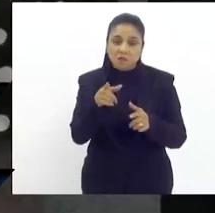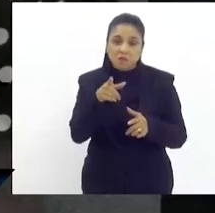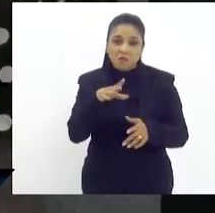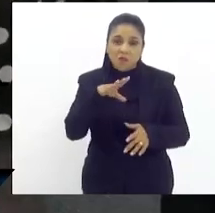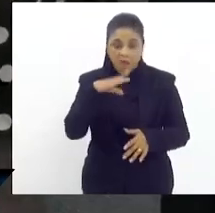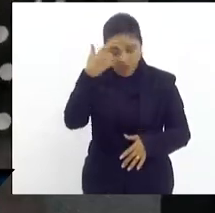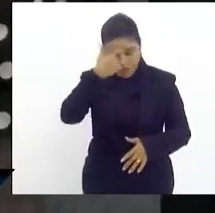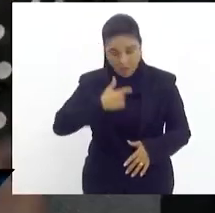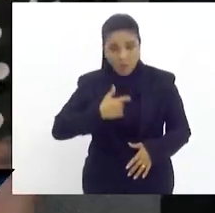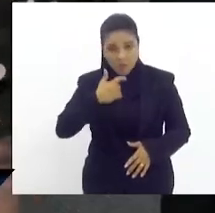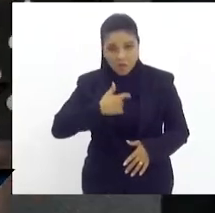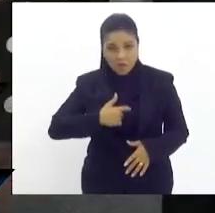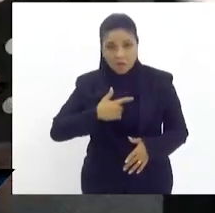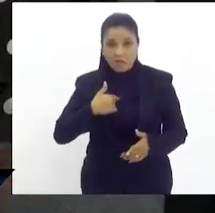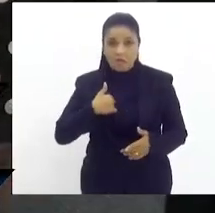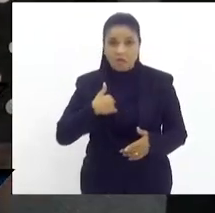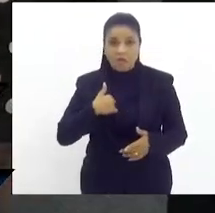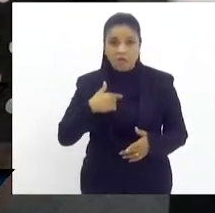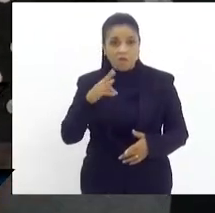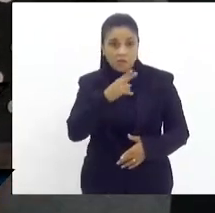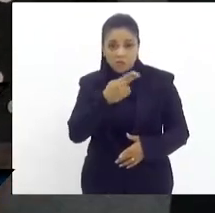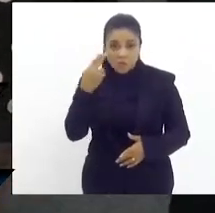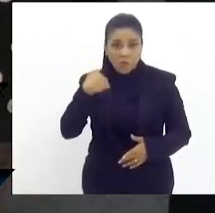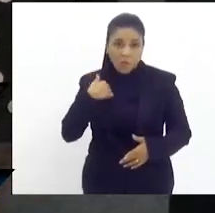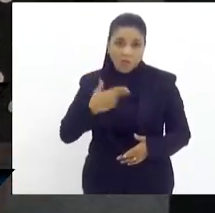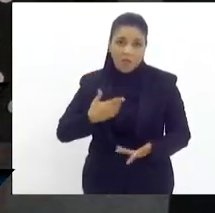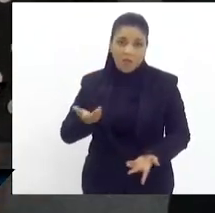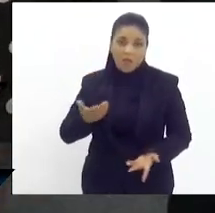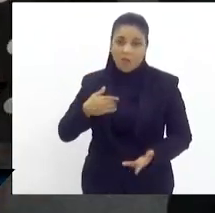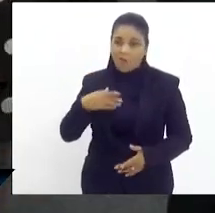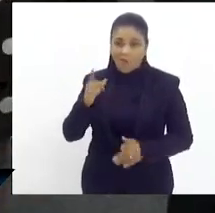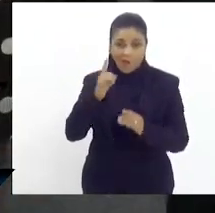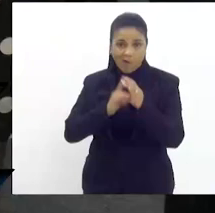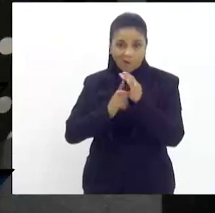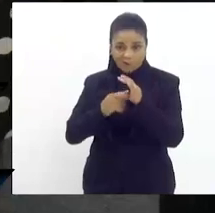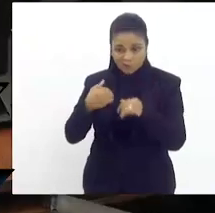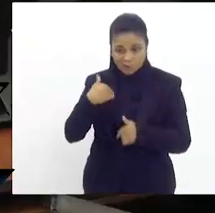que vos fala ser chamado por ele de comunista